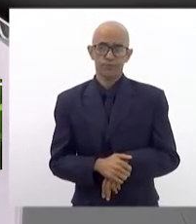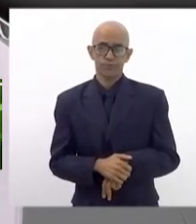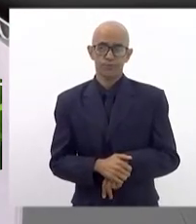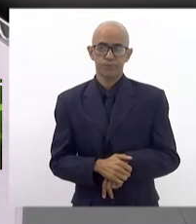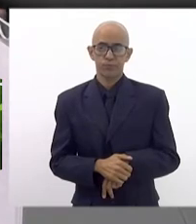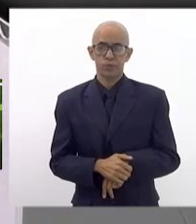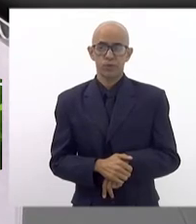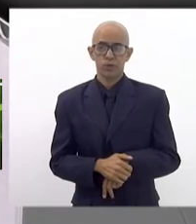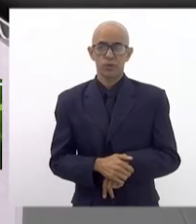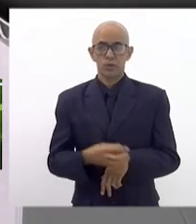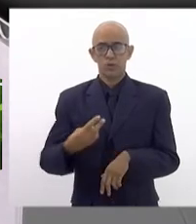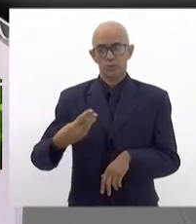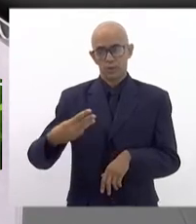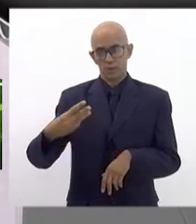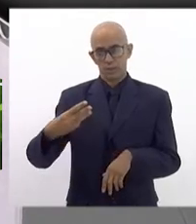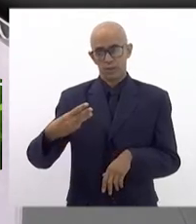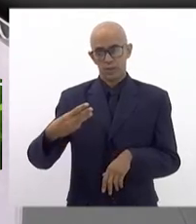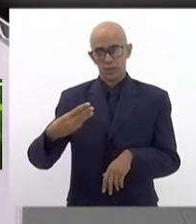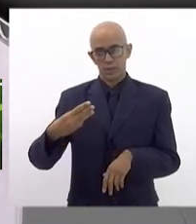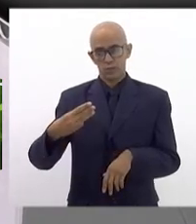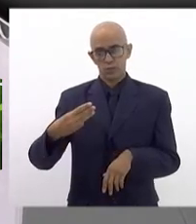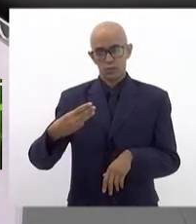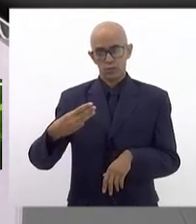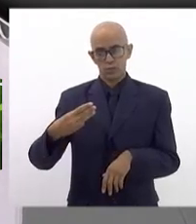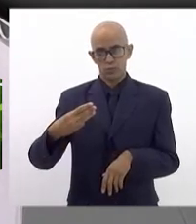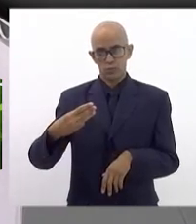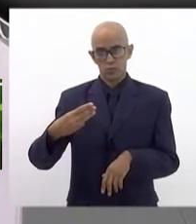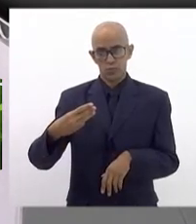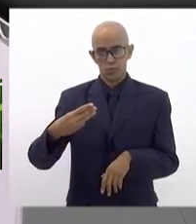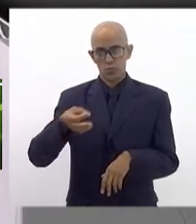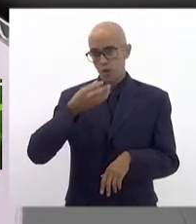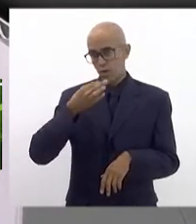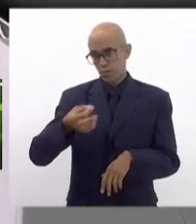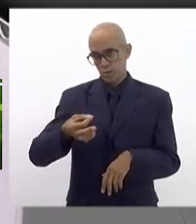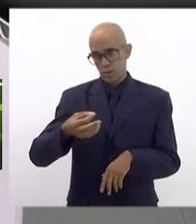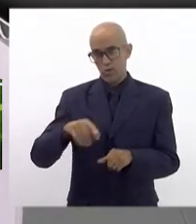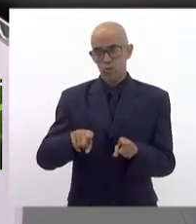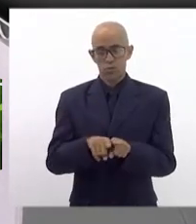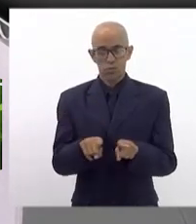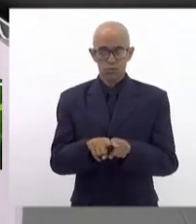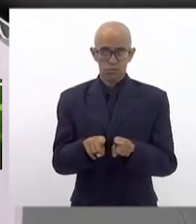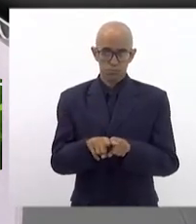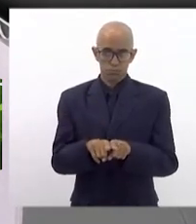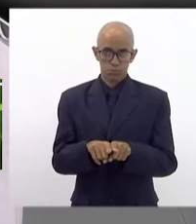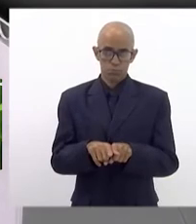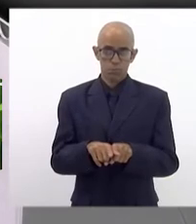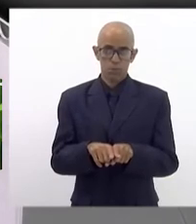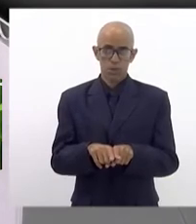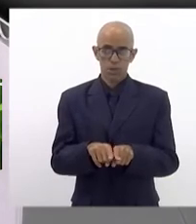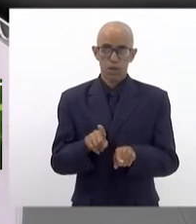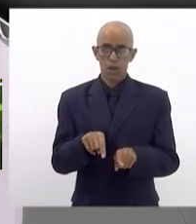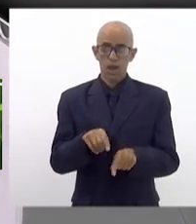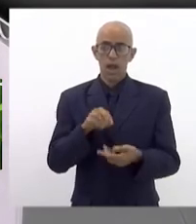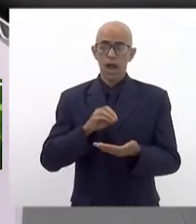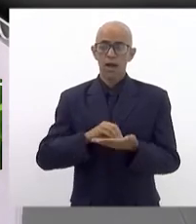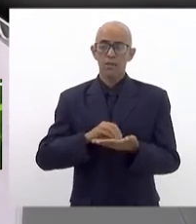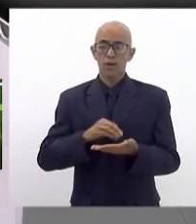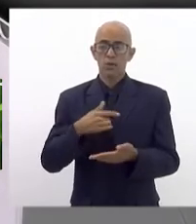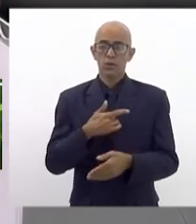Um terceiro e praticamente último ponto que eu queria dizer, e o Deu também levantou, que é a ausência da